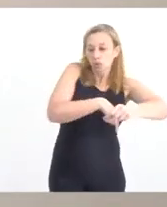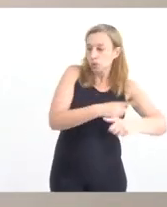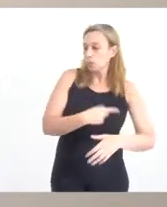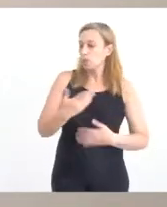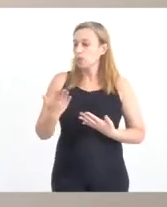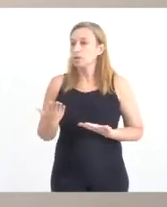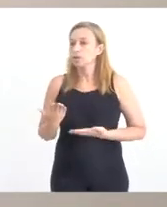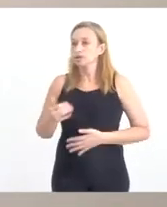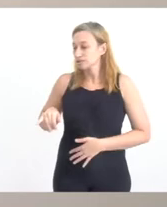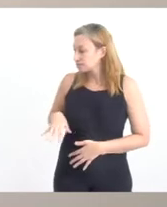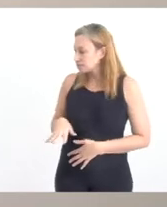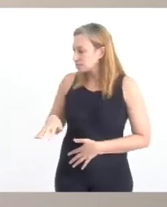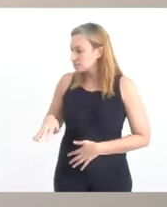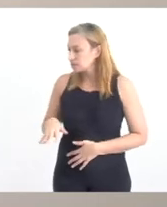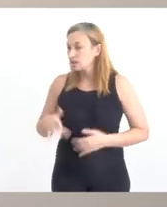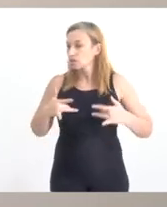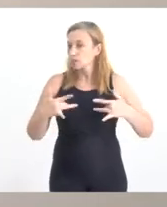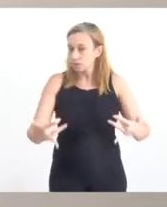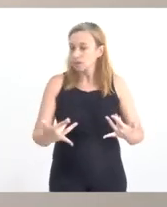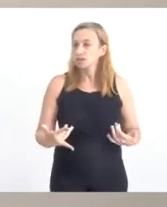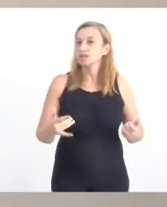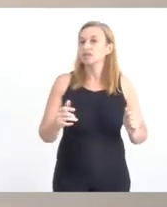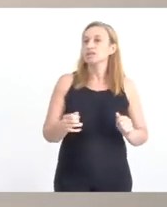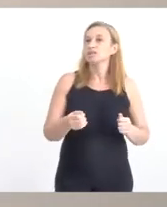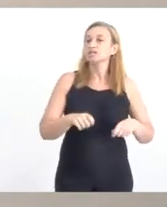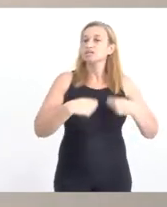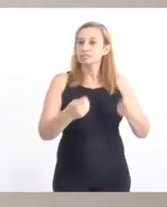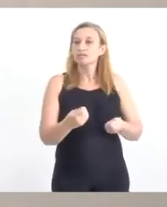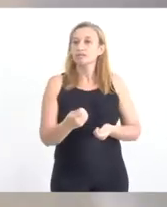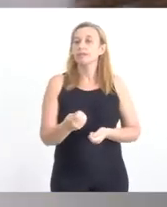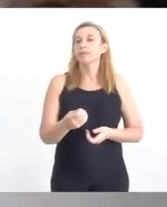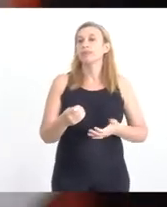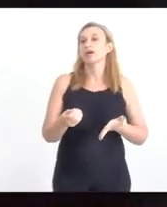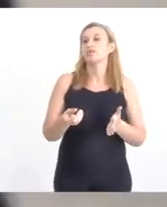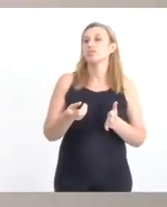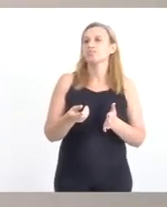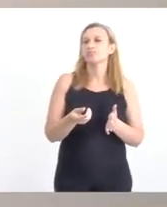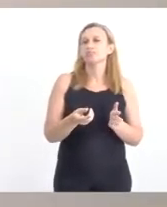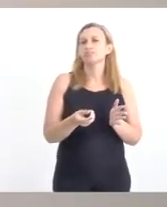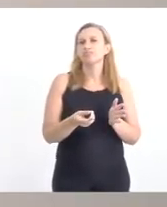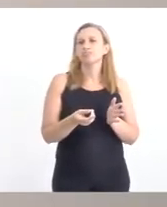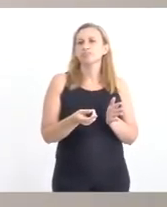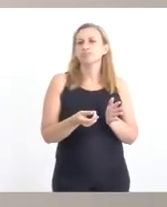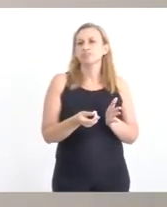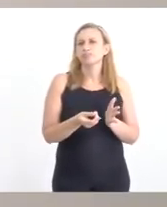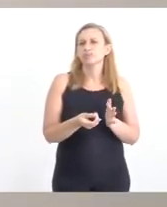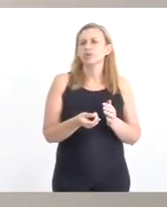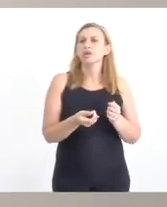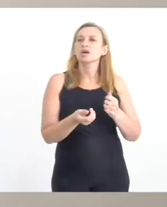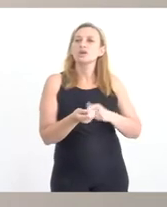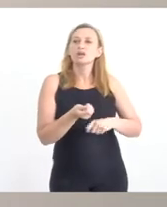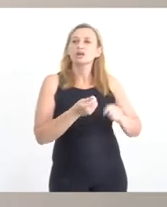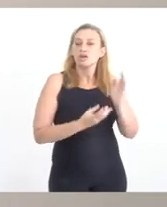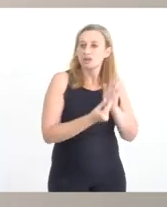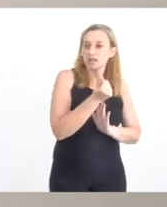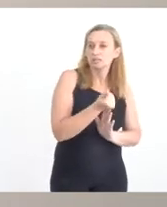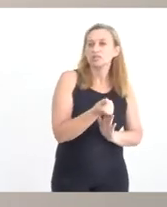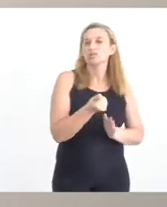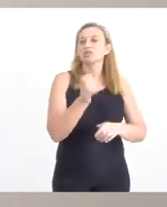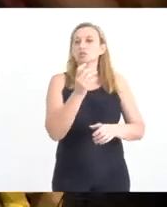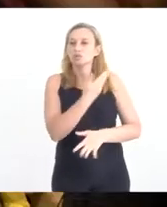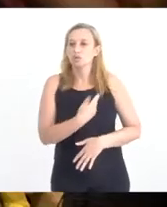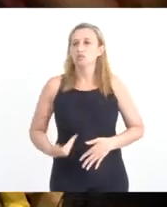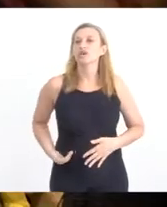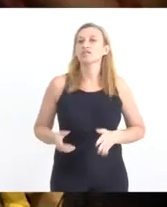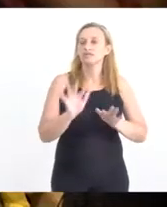de fato política pública né Para que se Garanta a sua mente para que a cozinha com se vire políticas públicas já que o governo federal acabou com